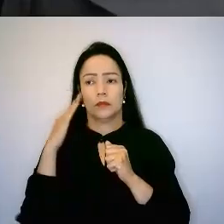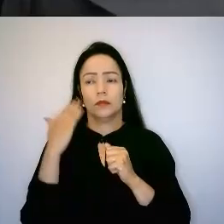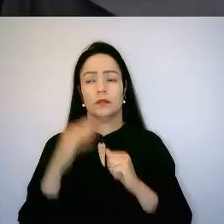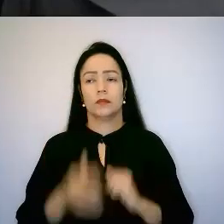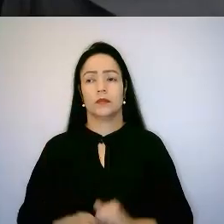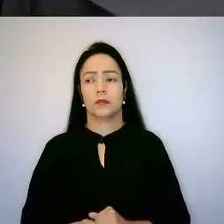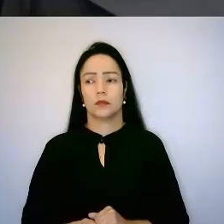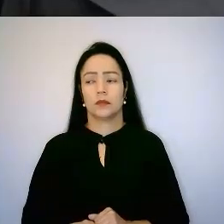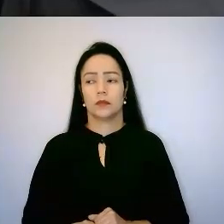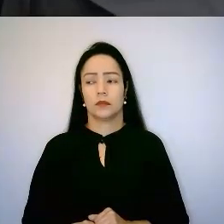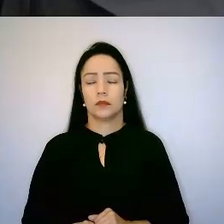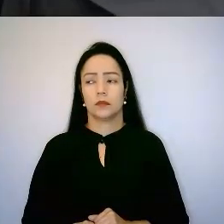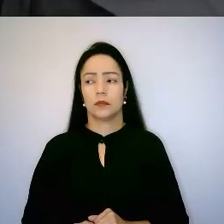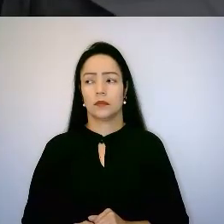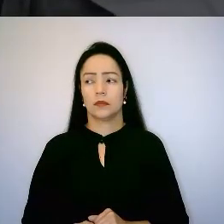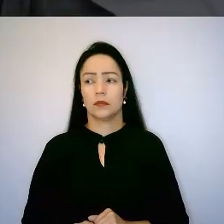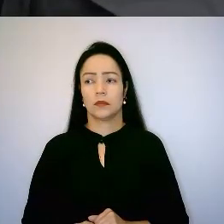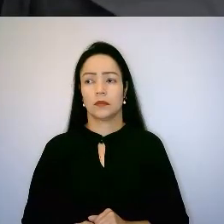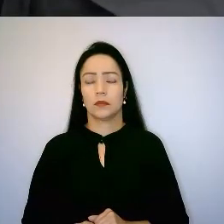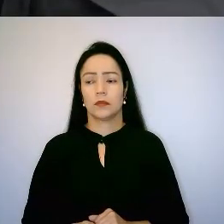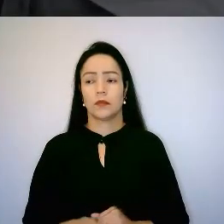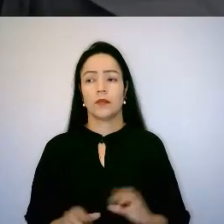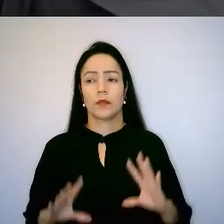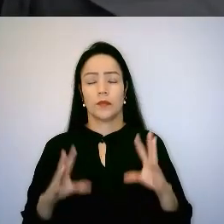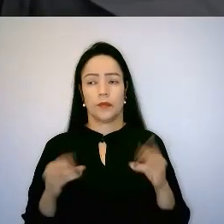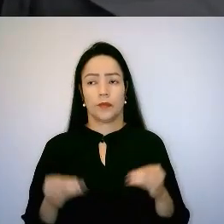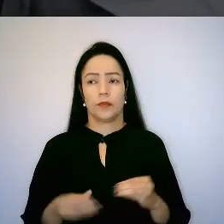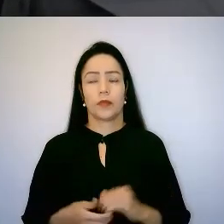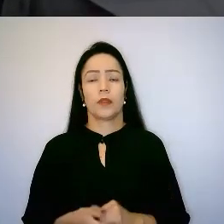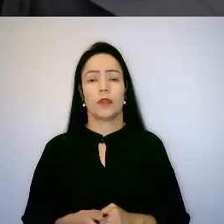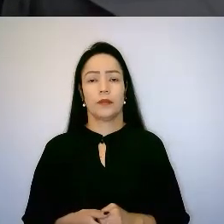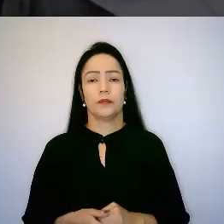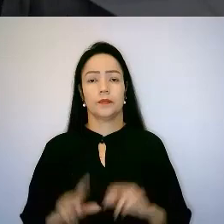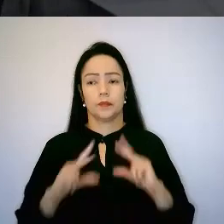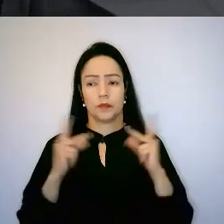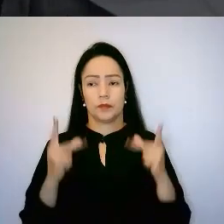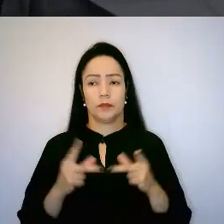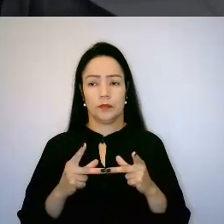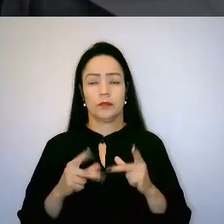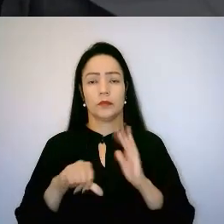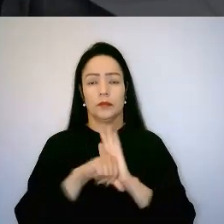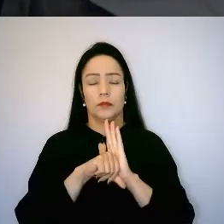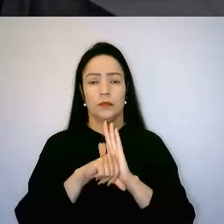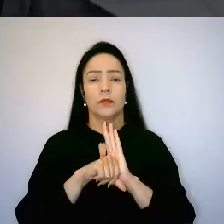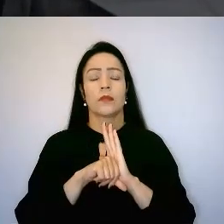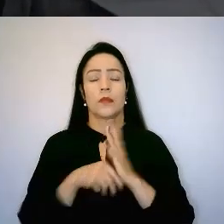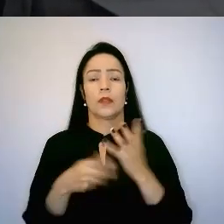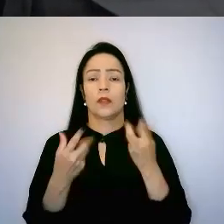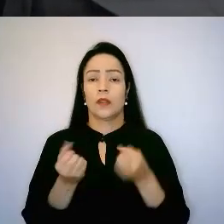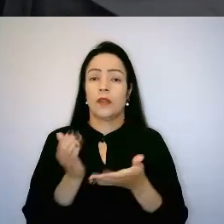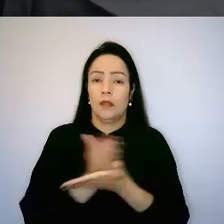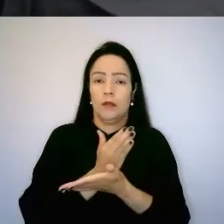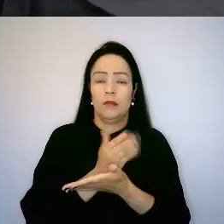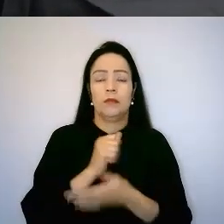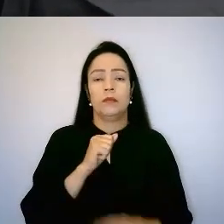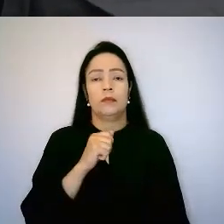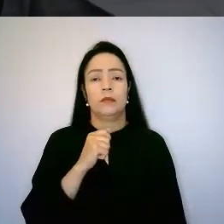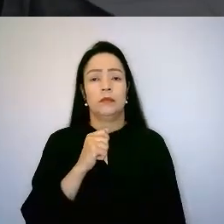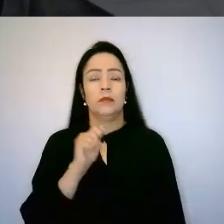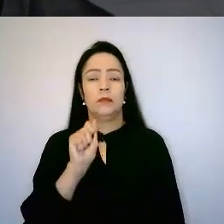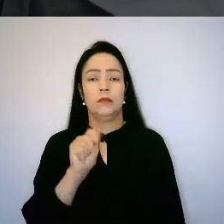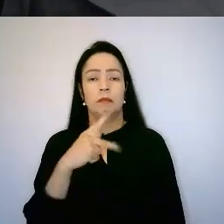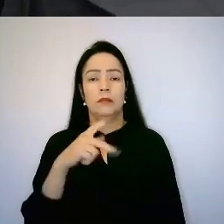resultado da unanimidade a câmara criminal deu provimento parcial ao apelo nos termos do voto do relator